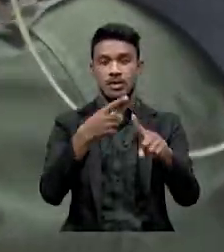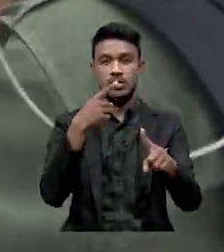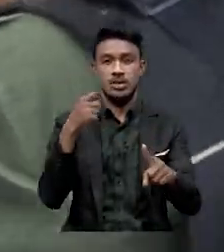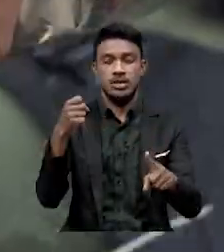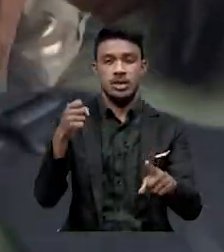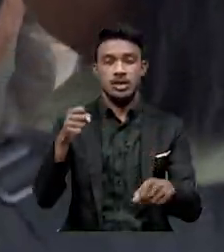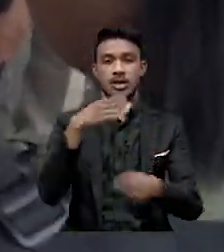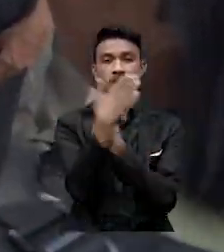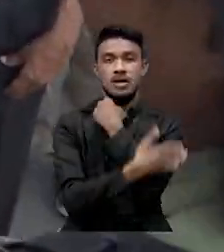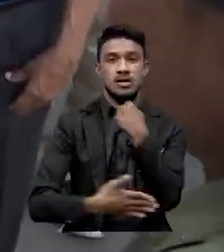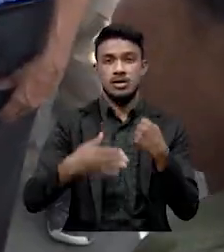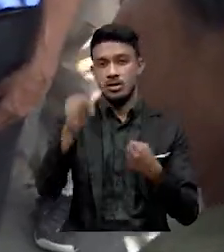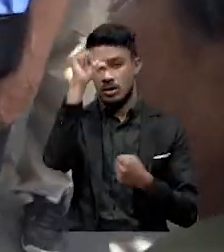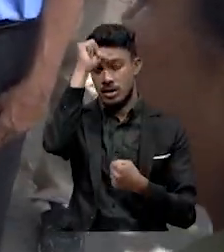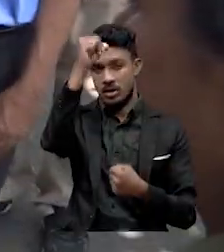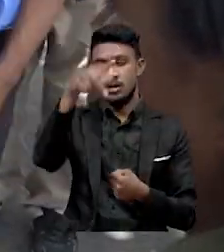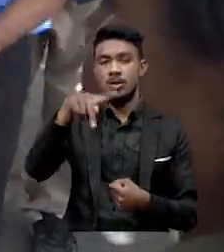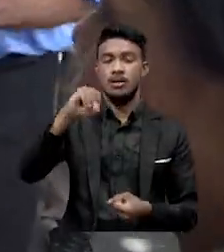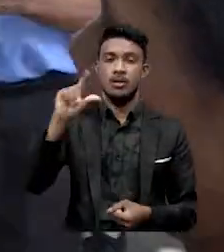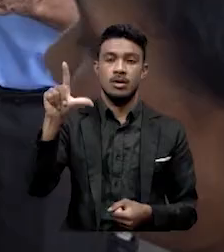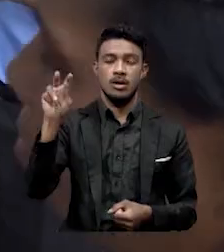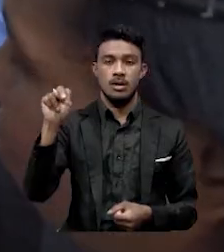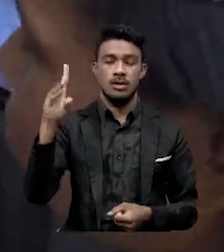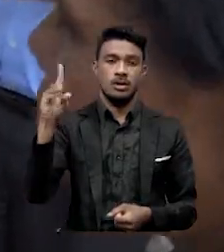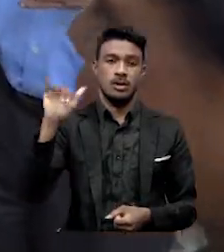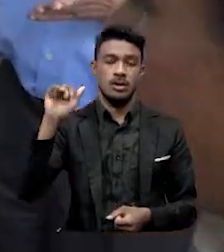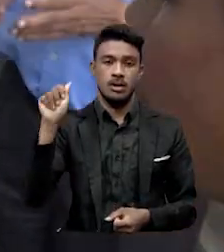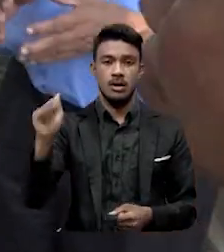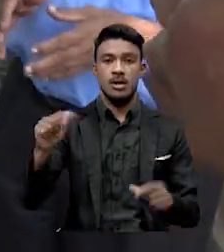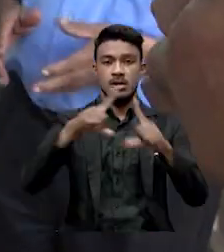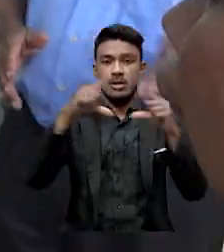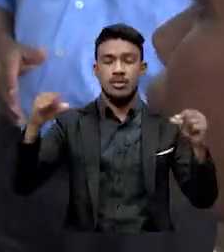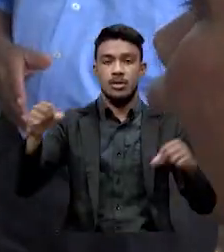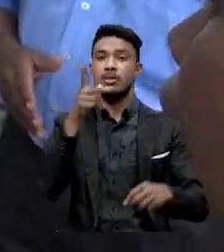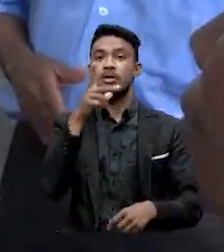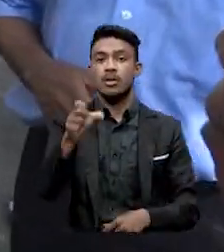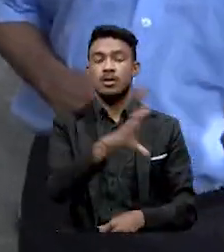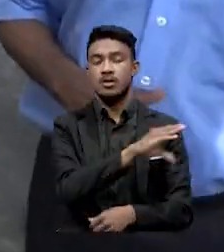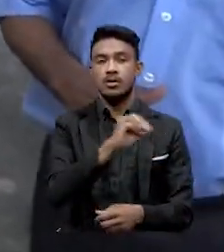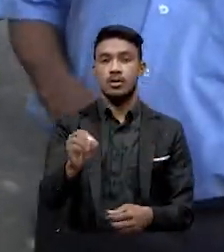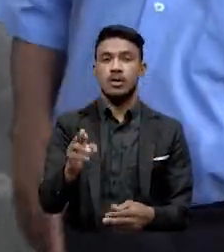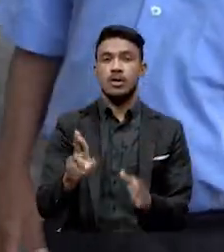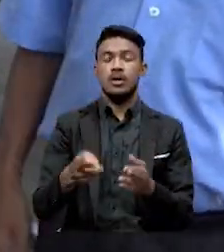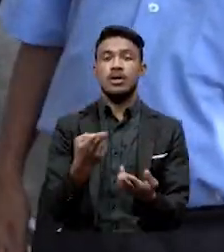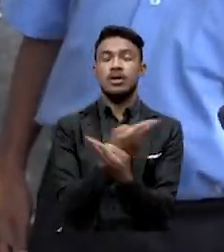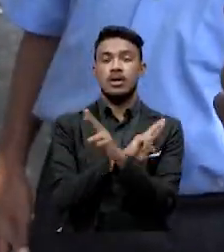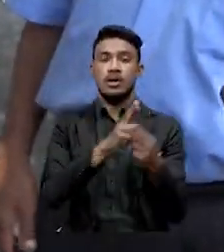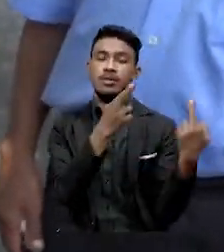nação Índia, Polândia, Japão, Guiné-Bissau, Portugal, no representante